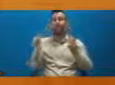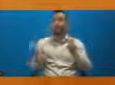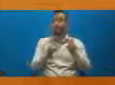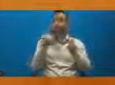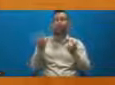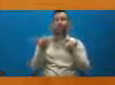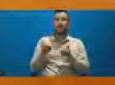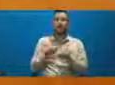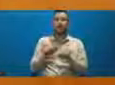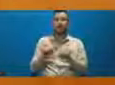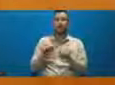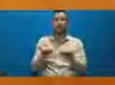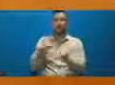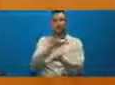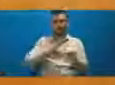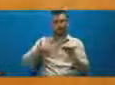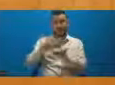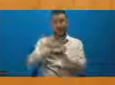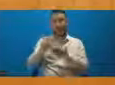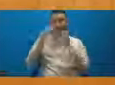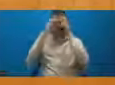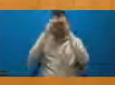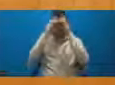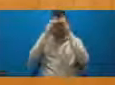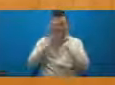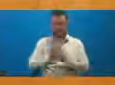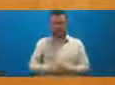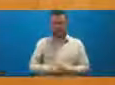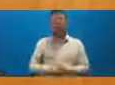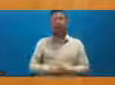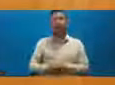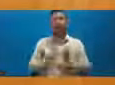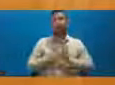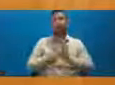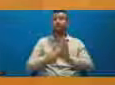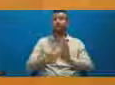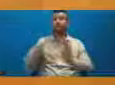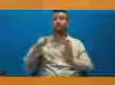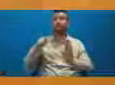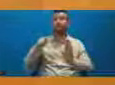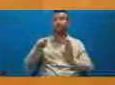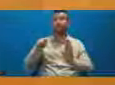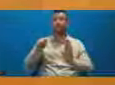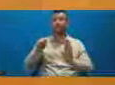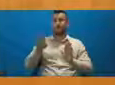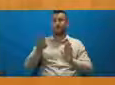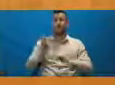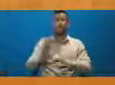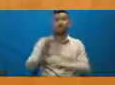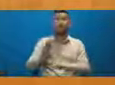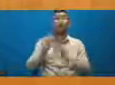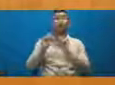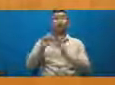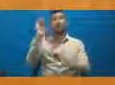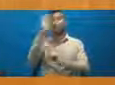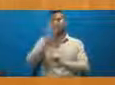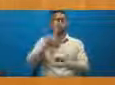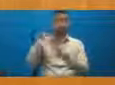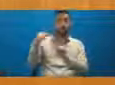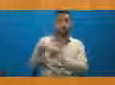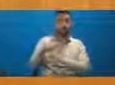vocês nesse começo de reflexão nesse Manifesto o perceber apresenta a sua visão do Brasil um